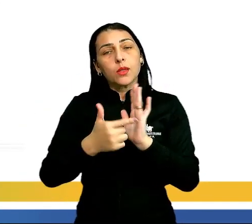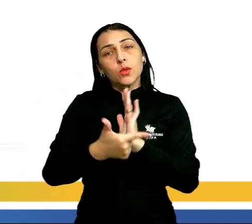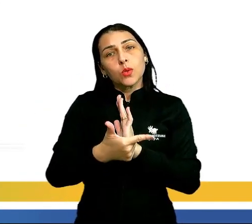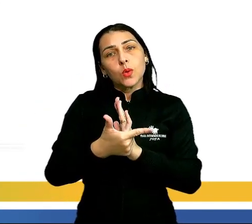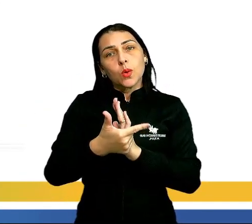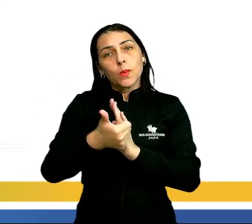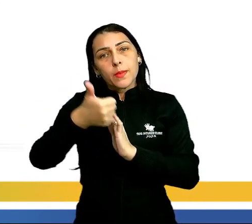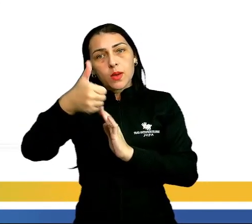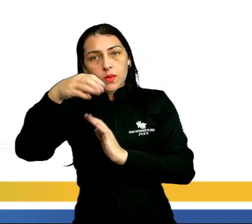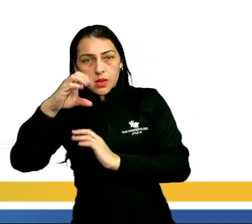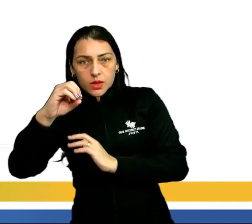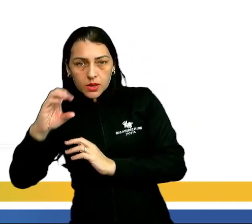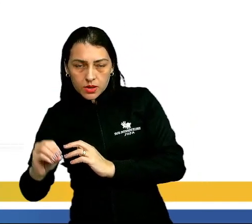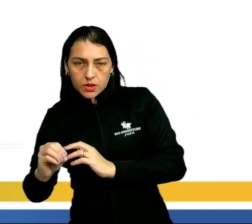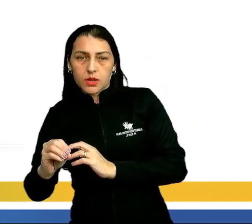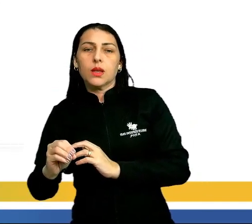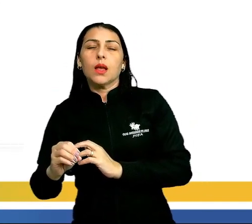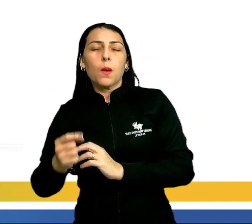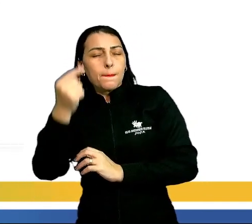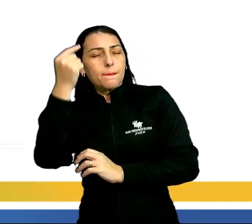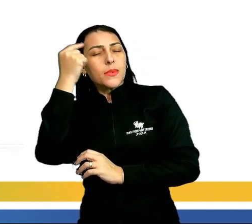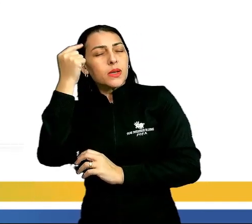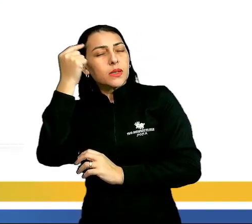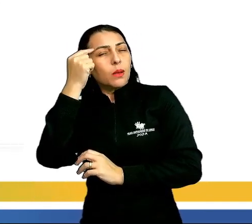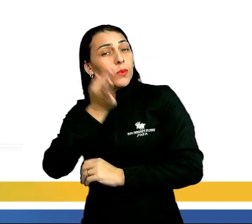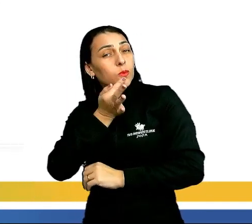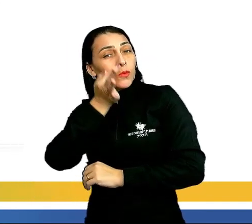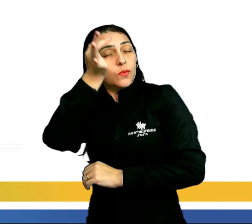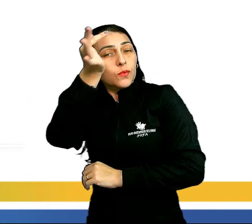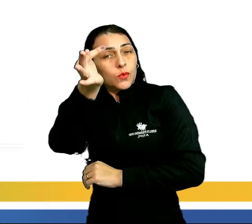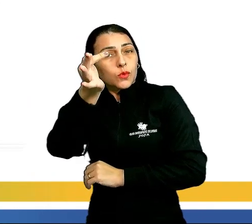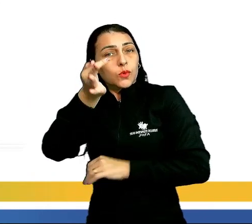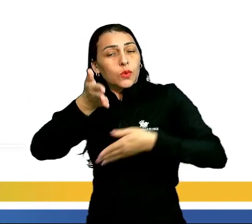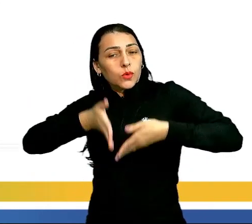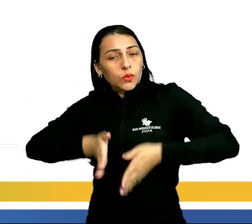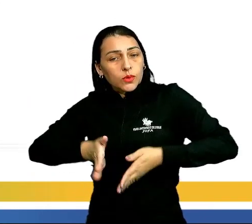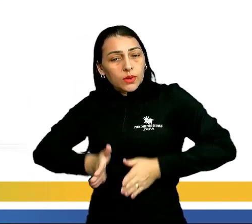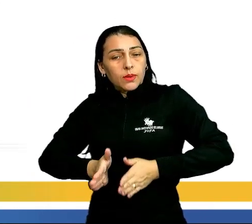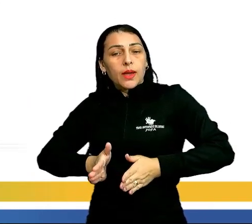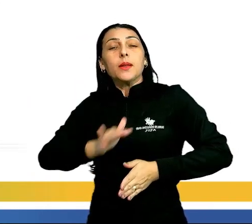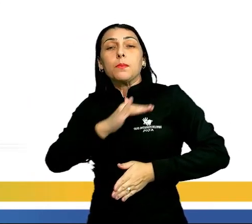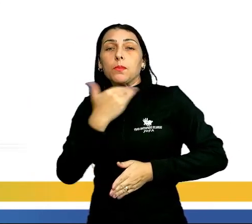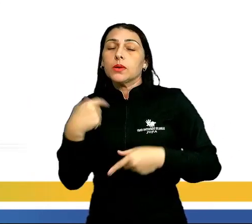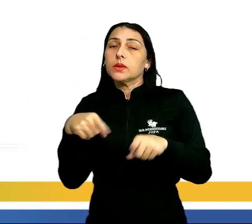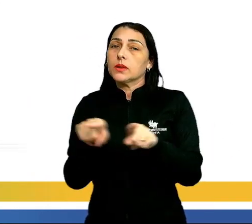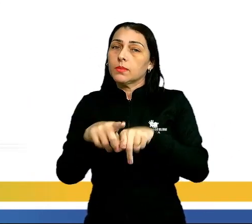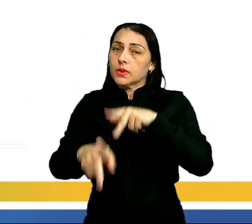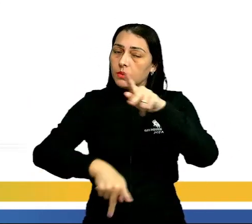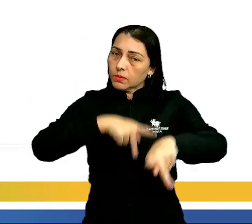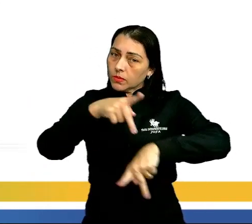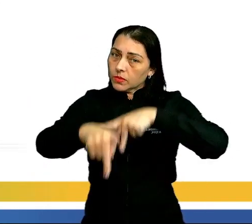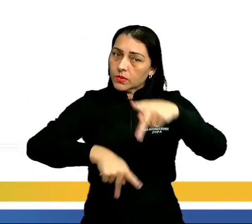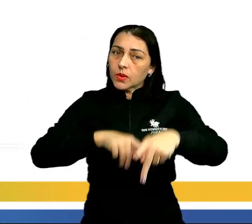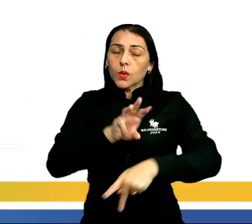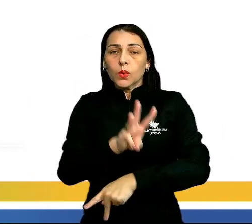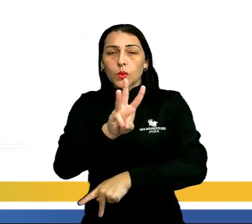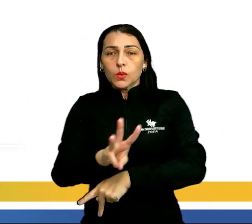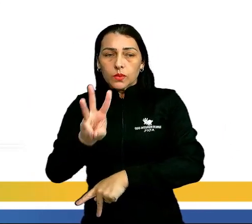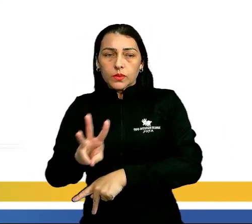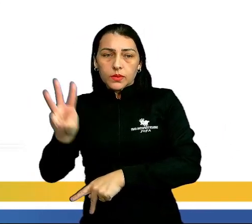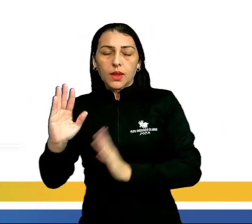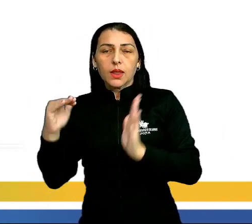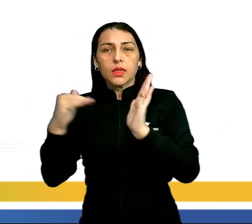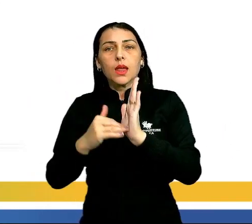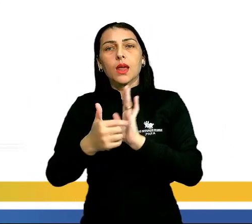até 2100, ou seja, é uma projeção. A gente começa em 1950 no formato e o site projeta